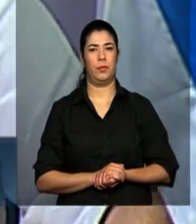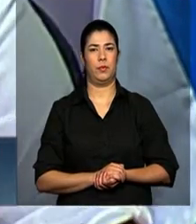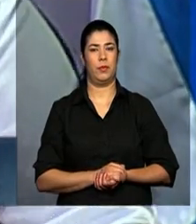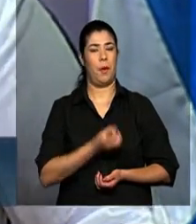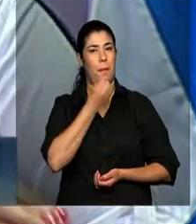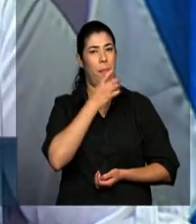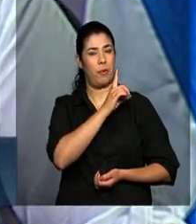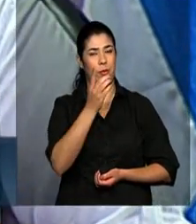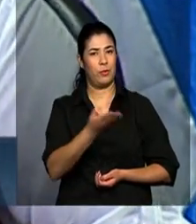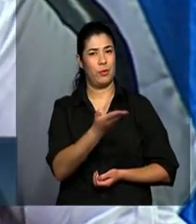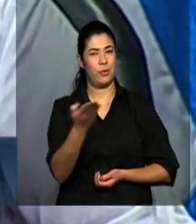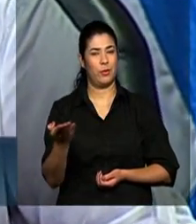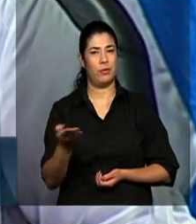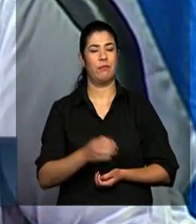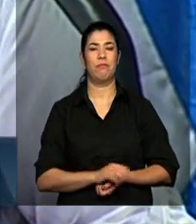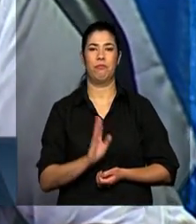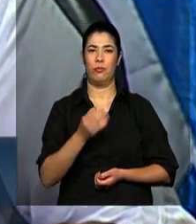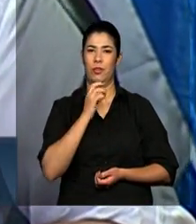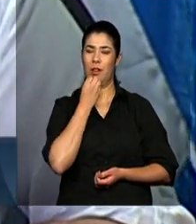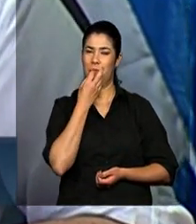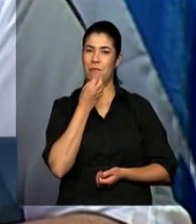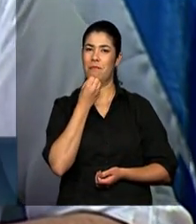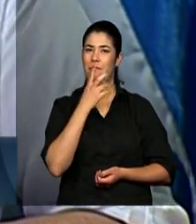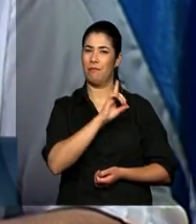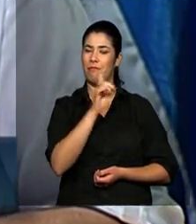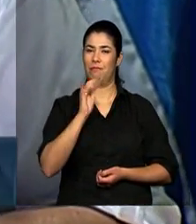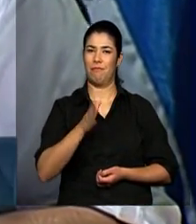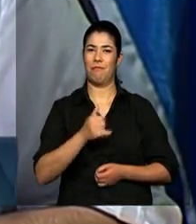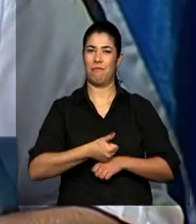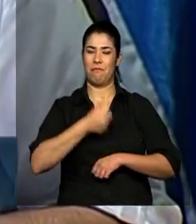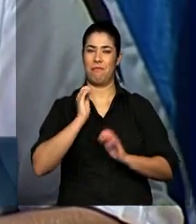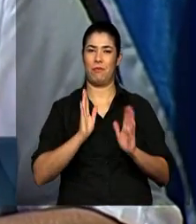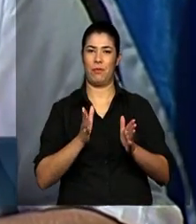Bom dia. Bom dia. Ah, melhorou, né?